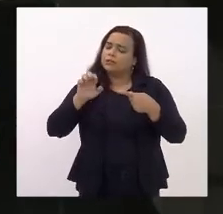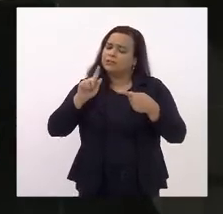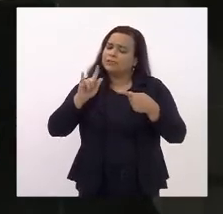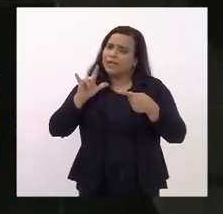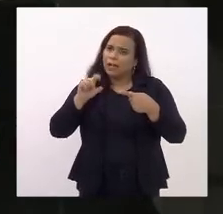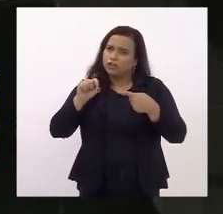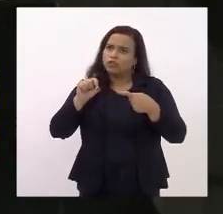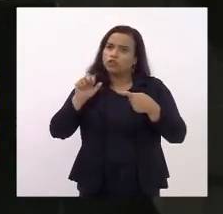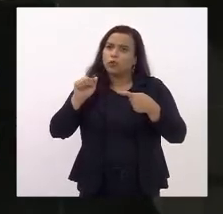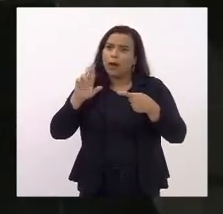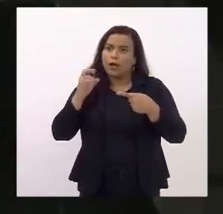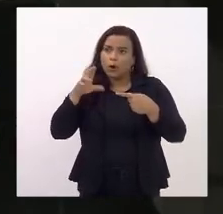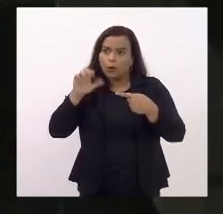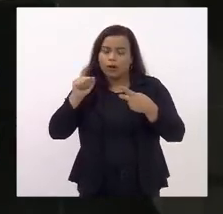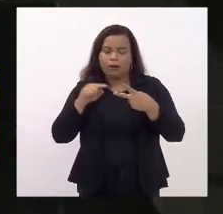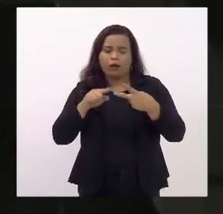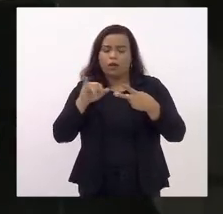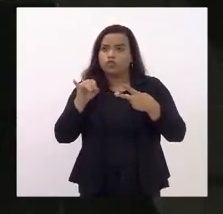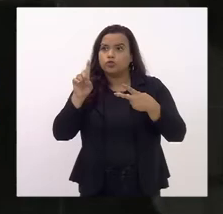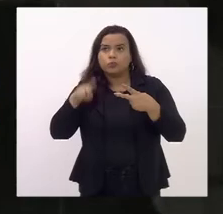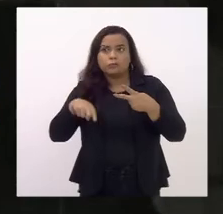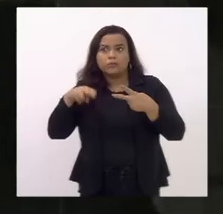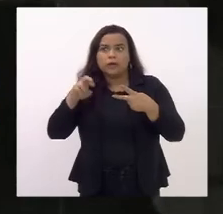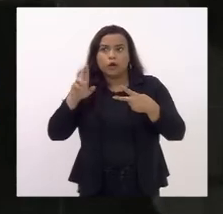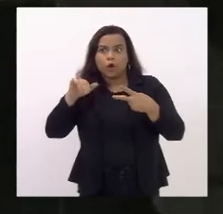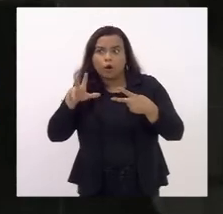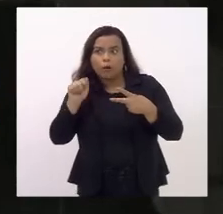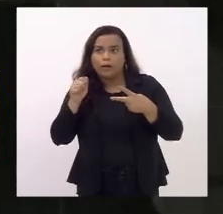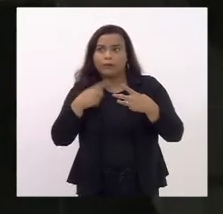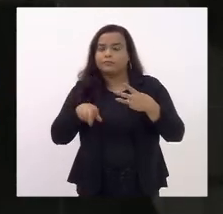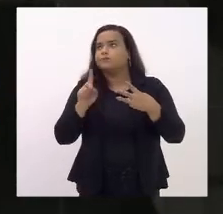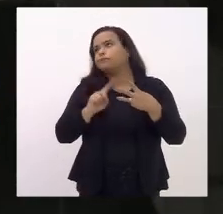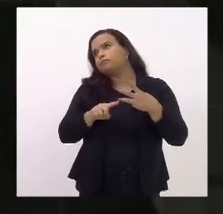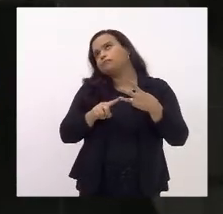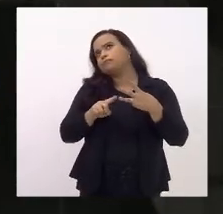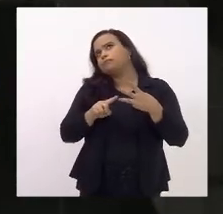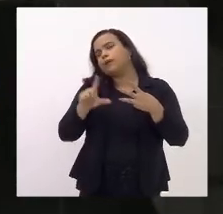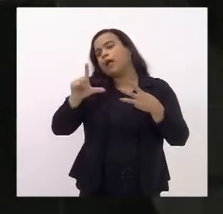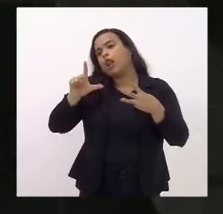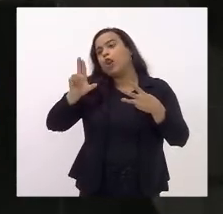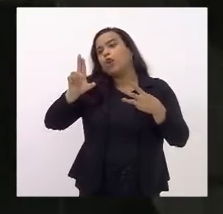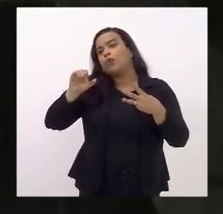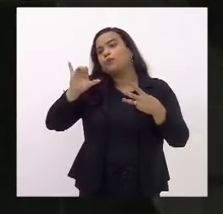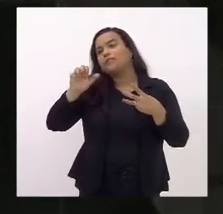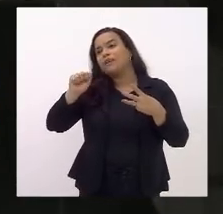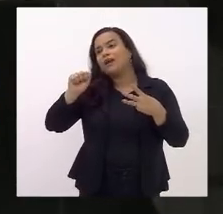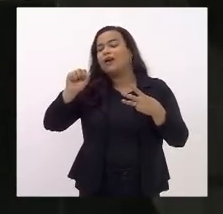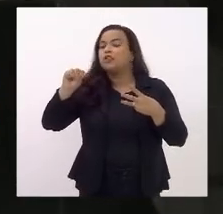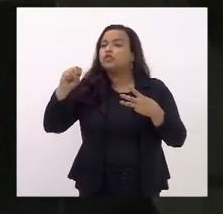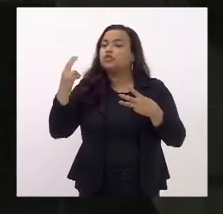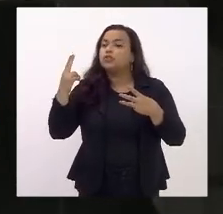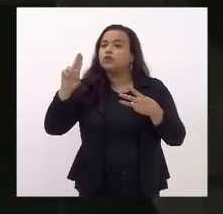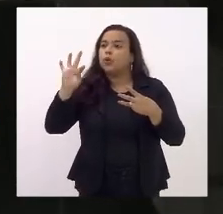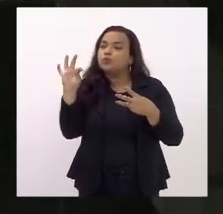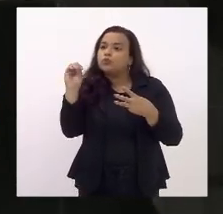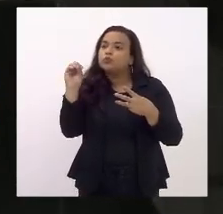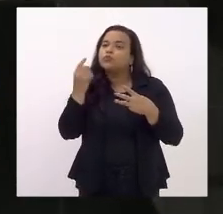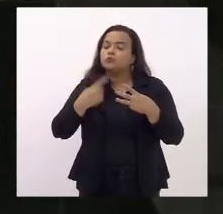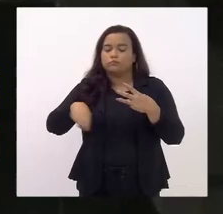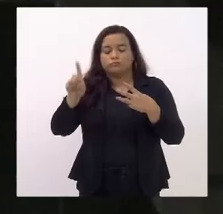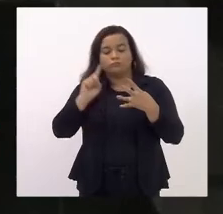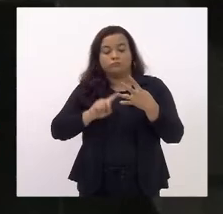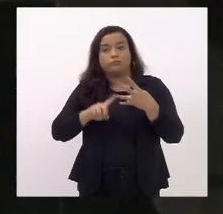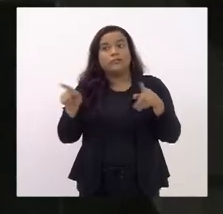Arouca, como José Noronha, como Lúcia Souto. E faço referência